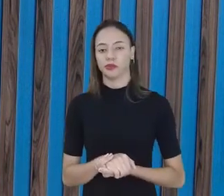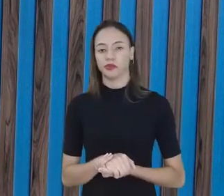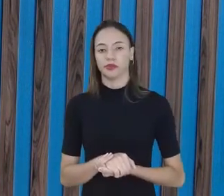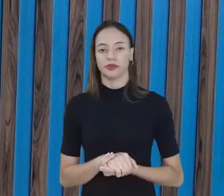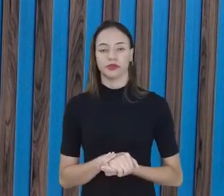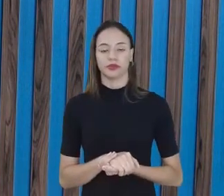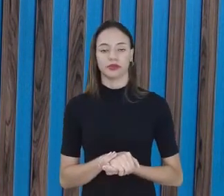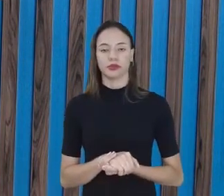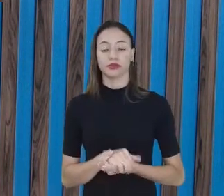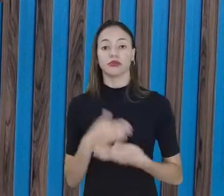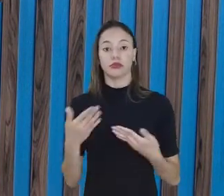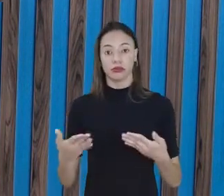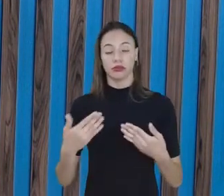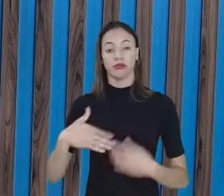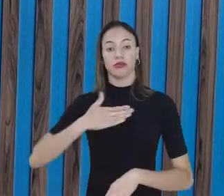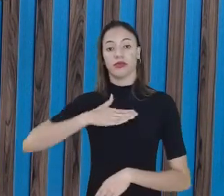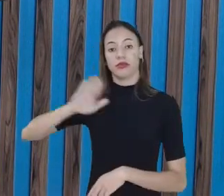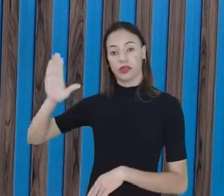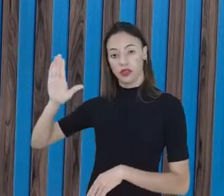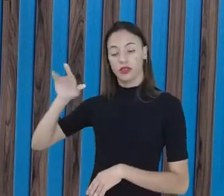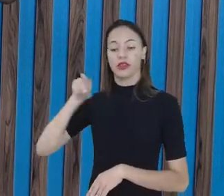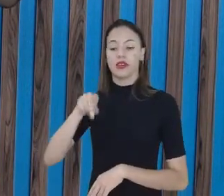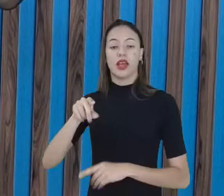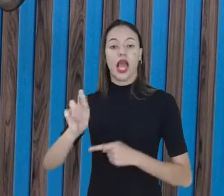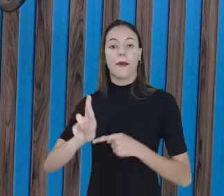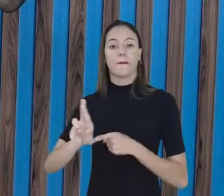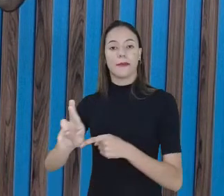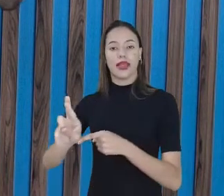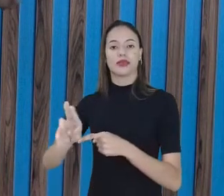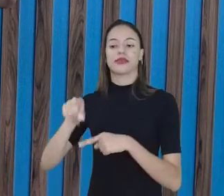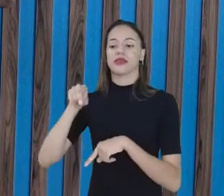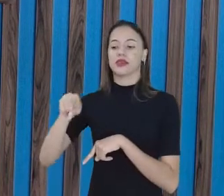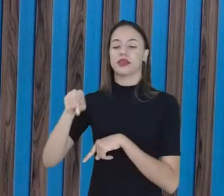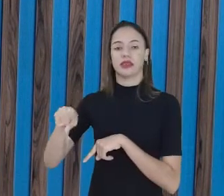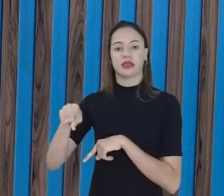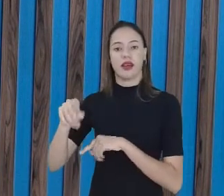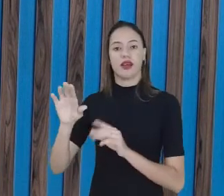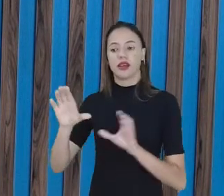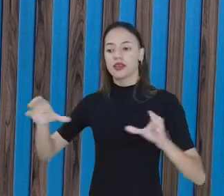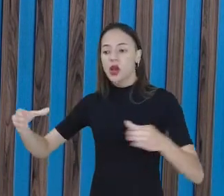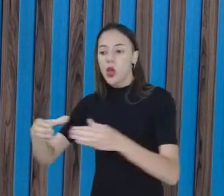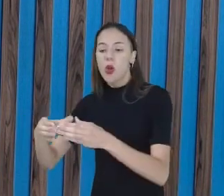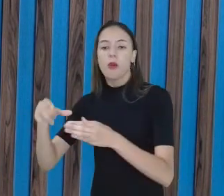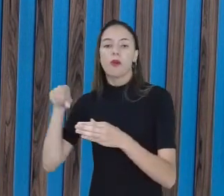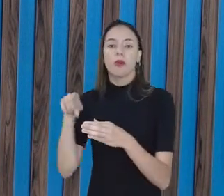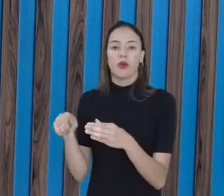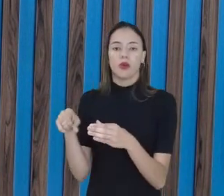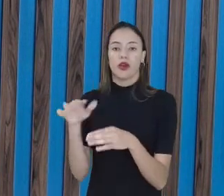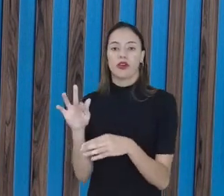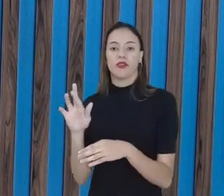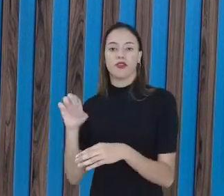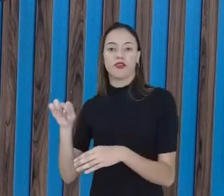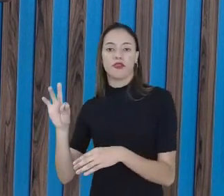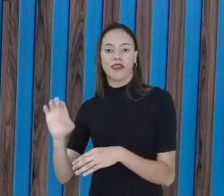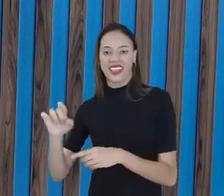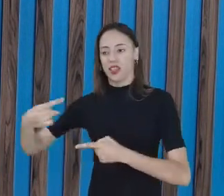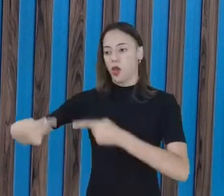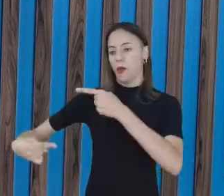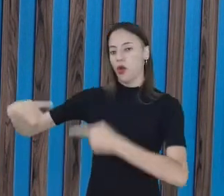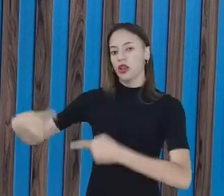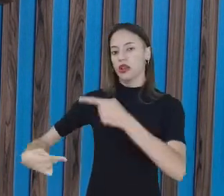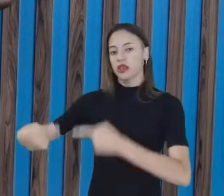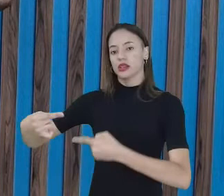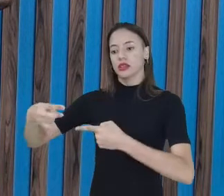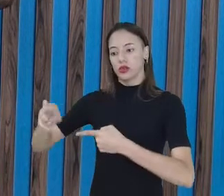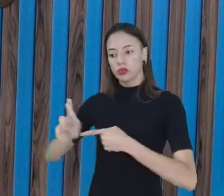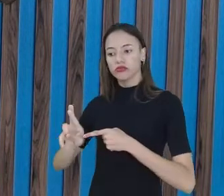quando o candidato que representa aquela frente, né, popular ali, a frente política, né, ele chega